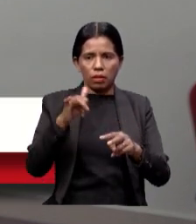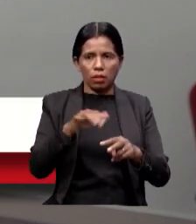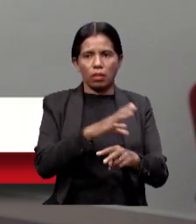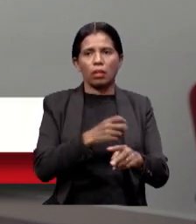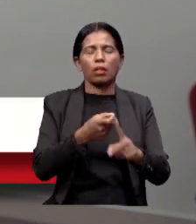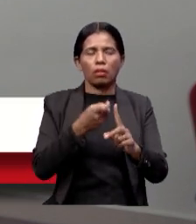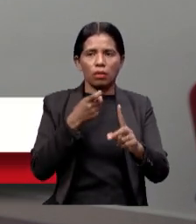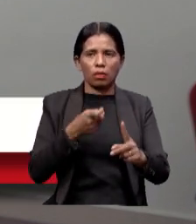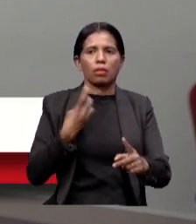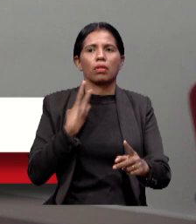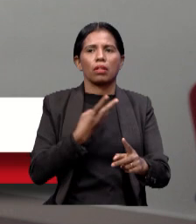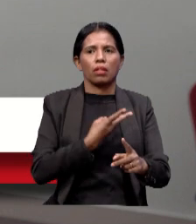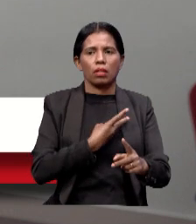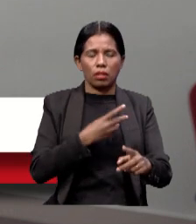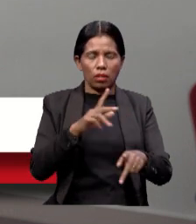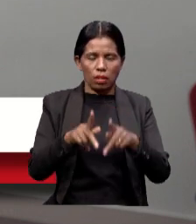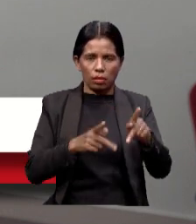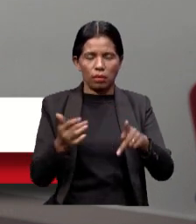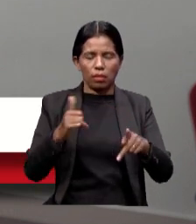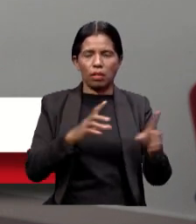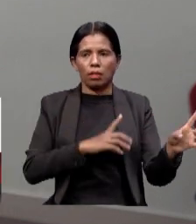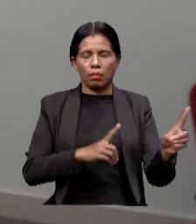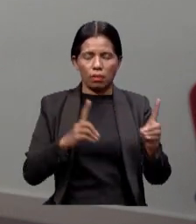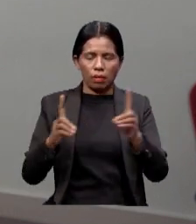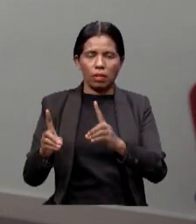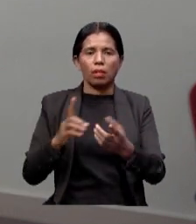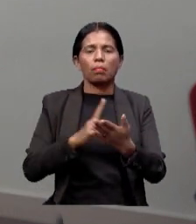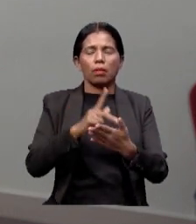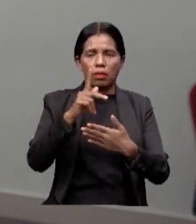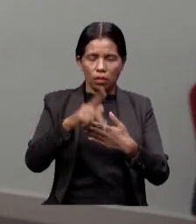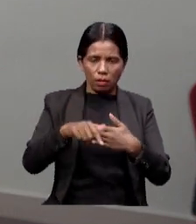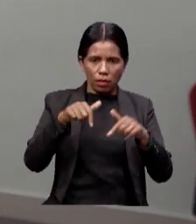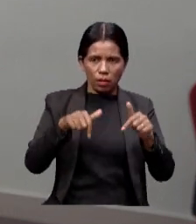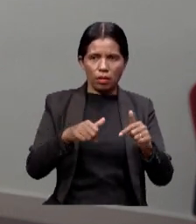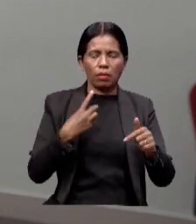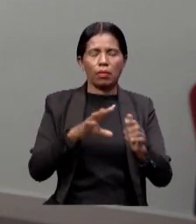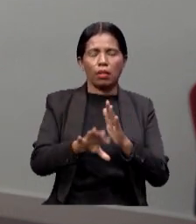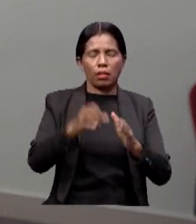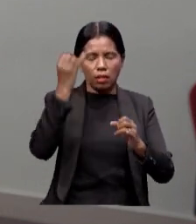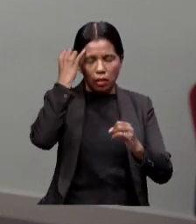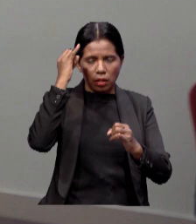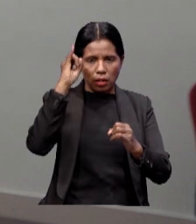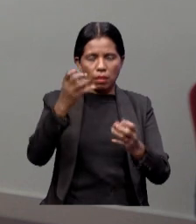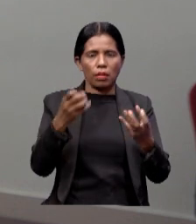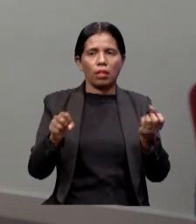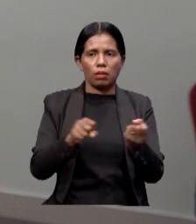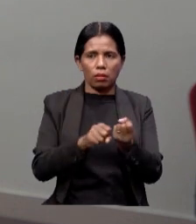husi itania subordinado sira, nebe mak implementador do programa ne, nomos bel hetan ideia barak para atu bel